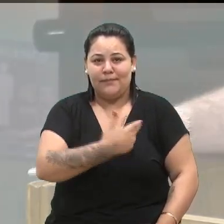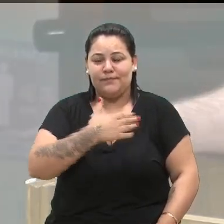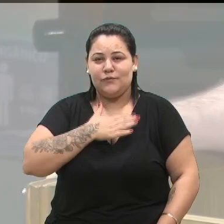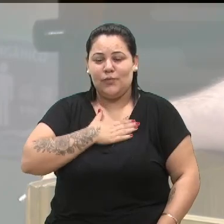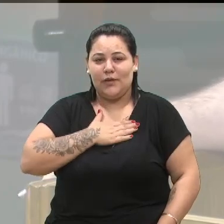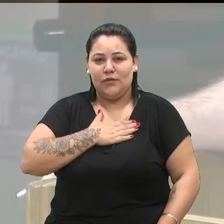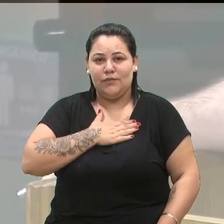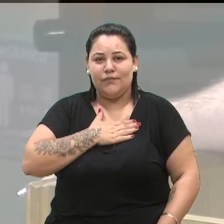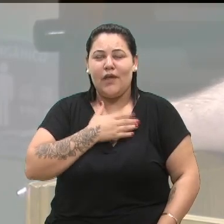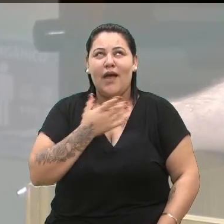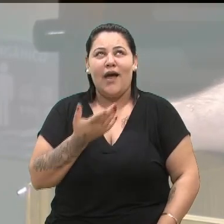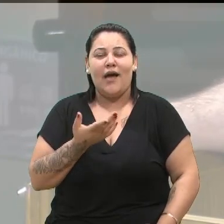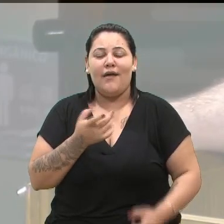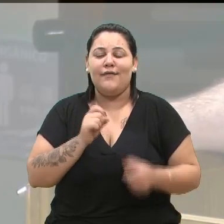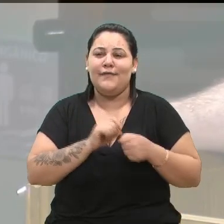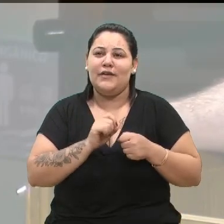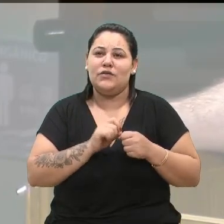seguinte